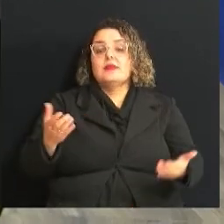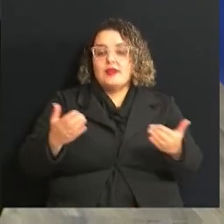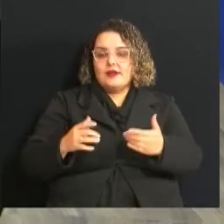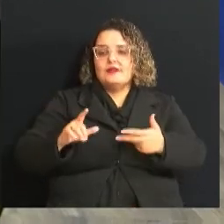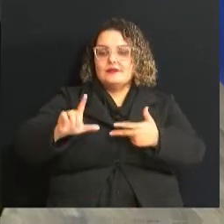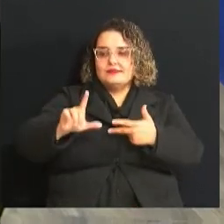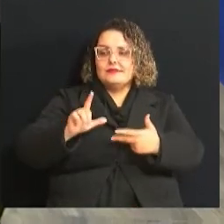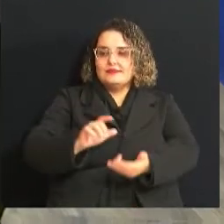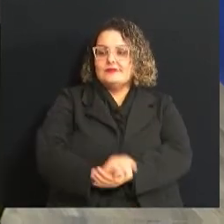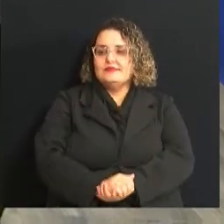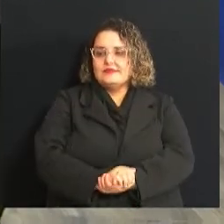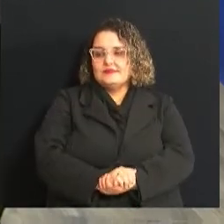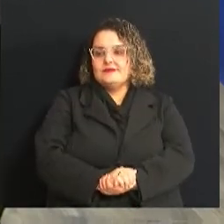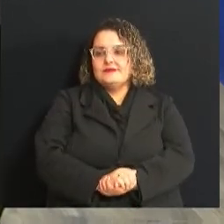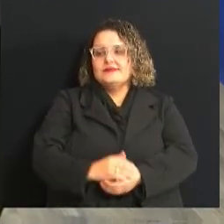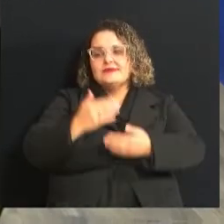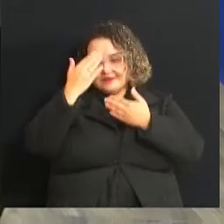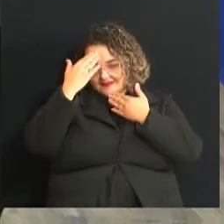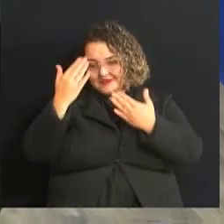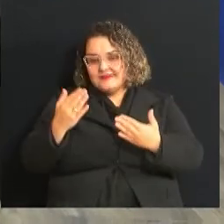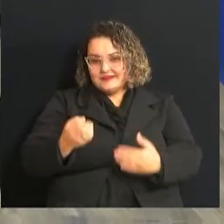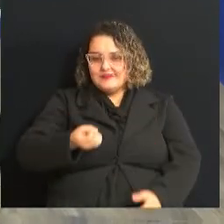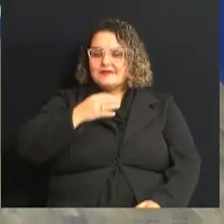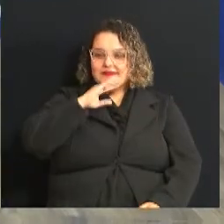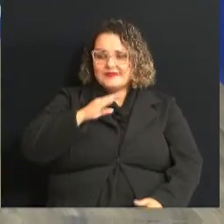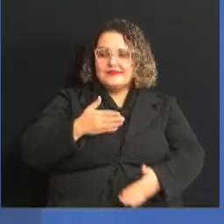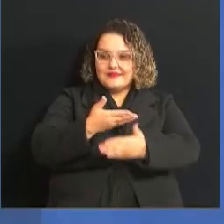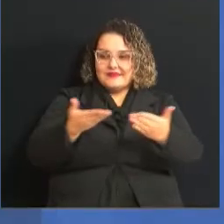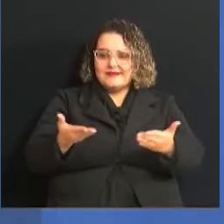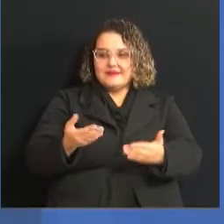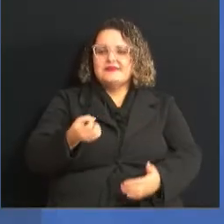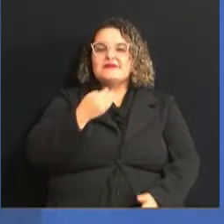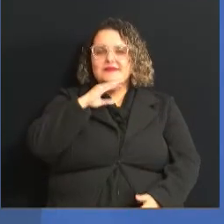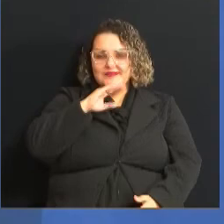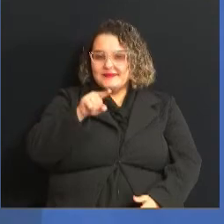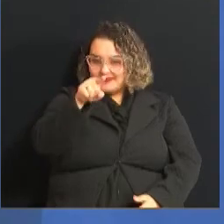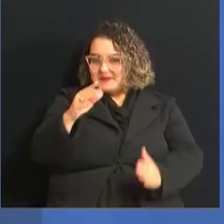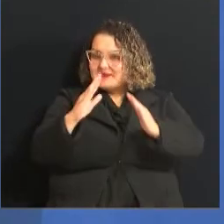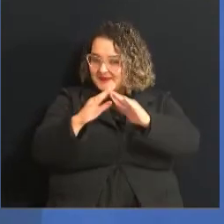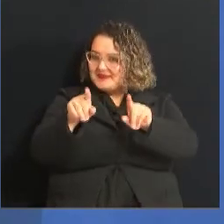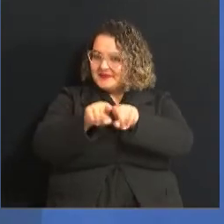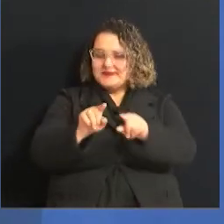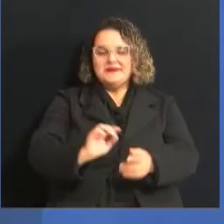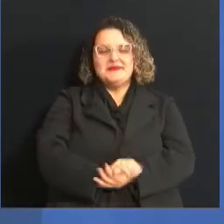do Legislativo. Eu que agradeço e uma boa tarde para você aí de casa também.